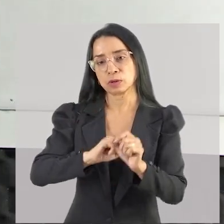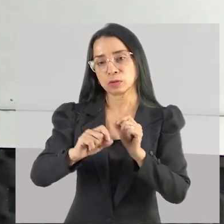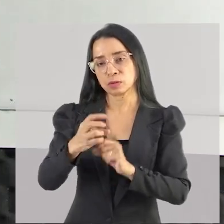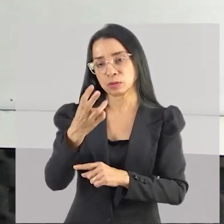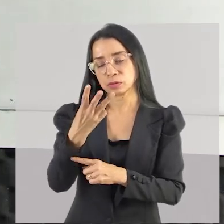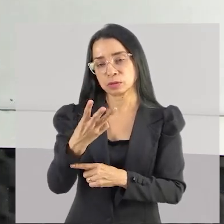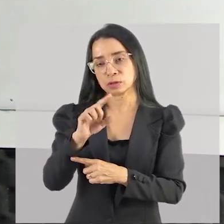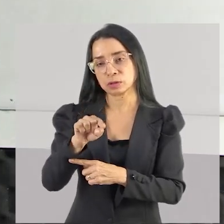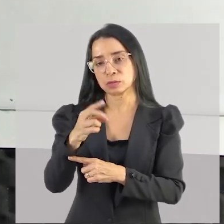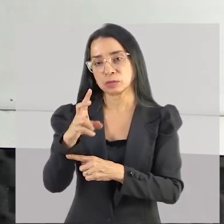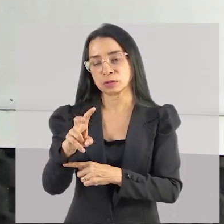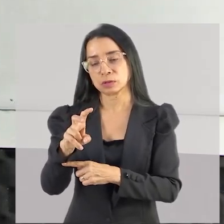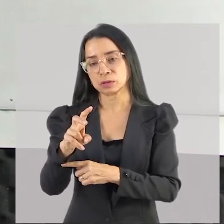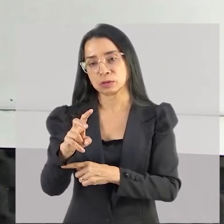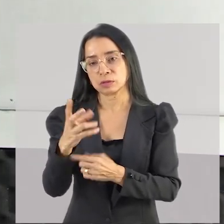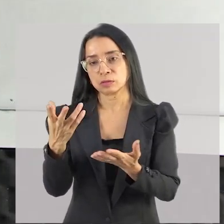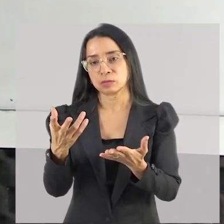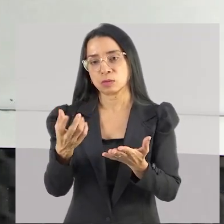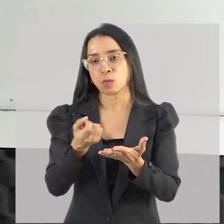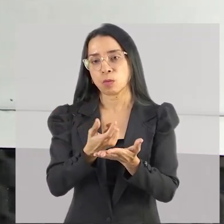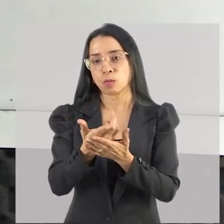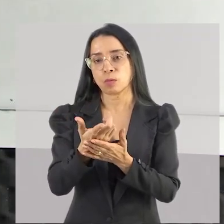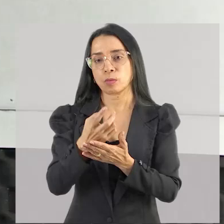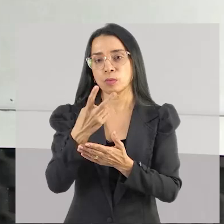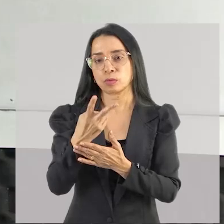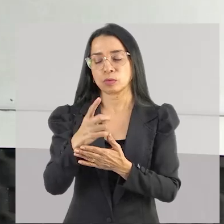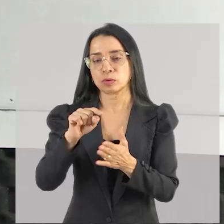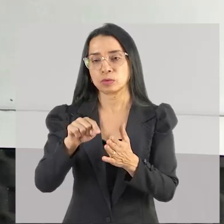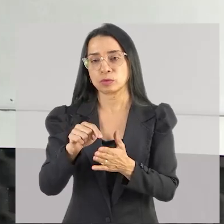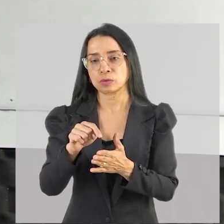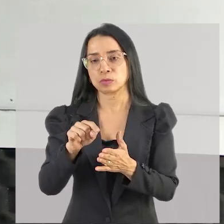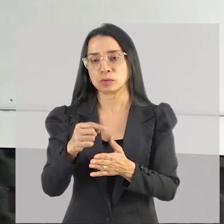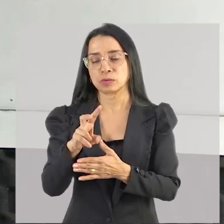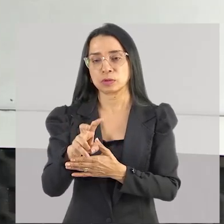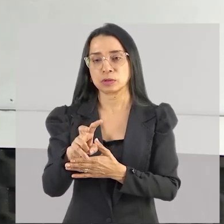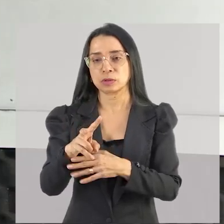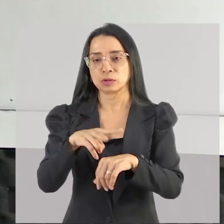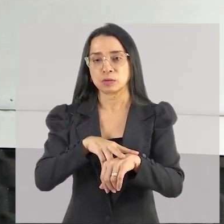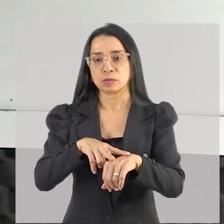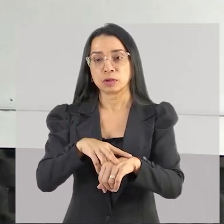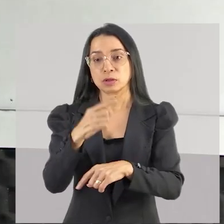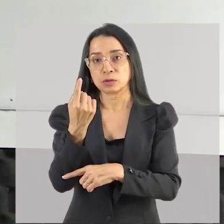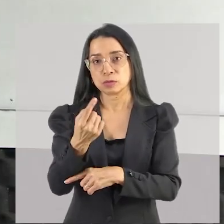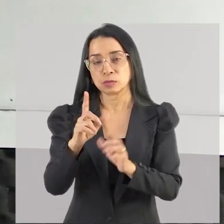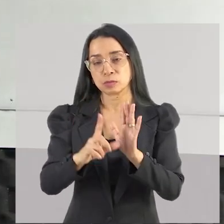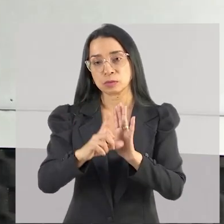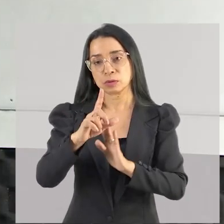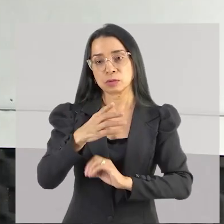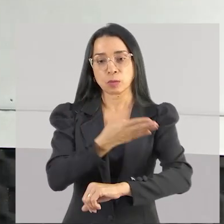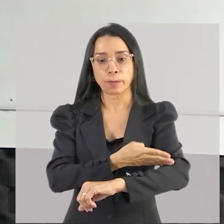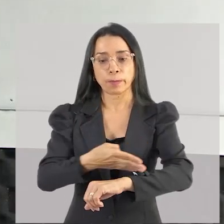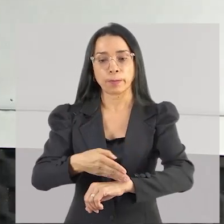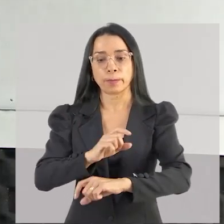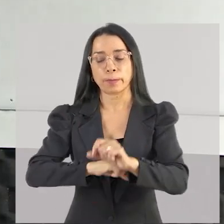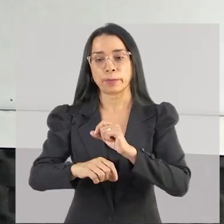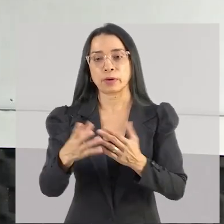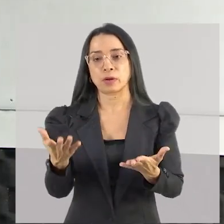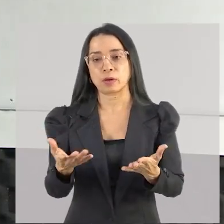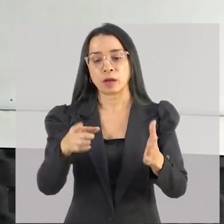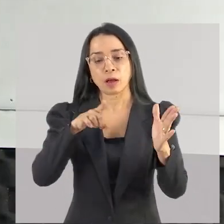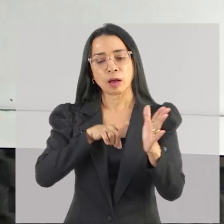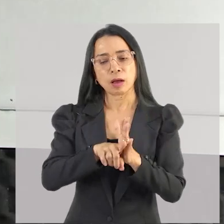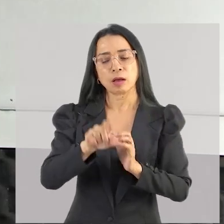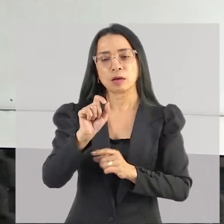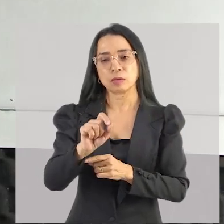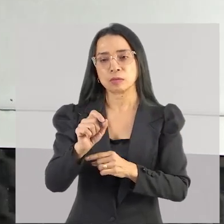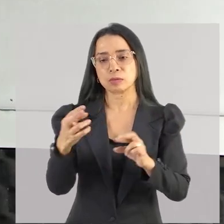esses 3,5 litros de tinta, ele comprou 2,5 litros de tinta verde e 1 litro de tinta o quê? Branco. A